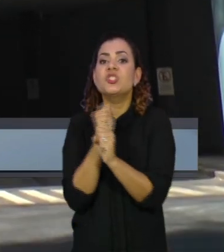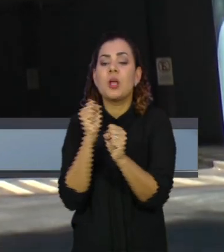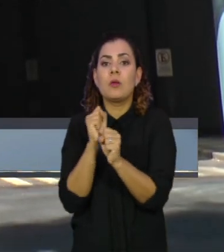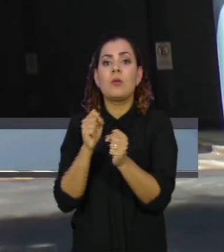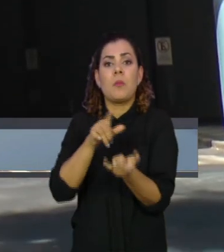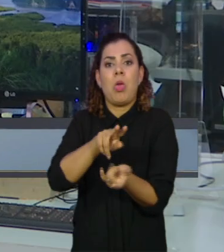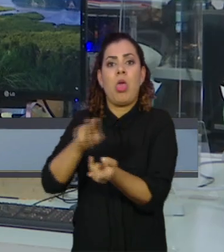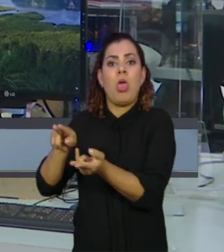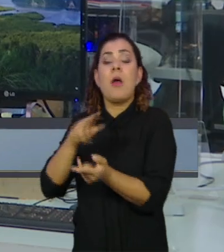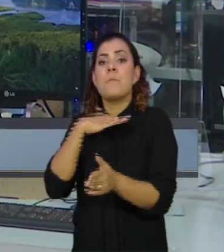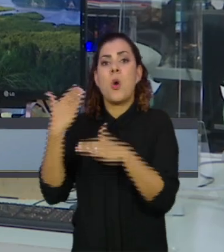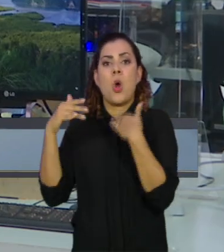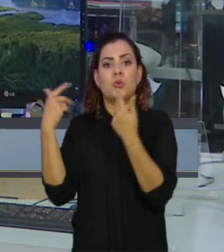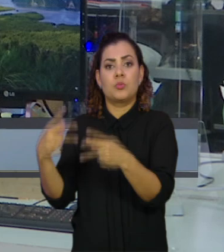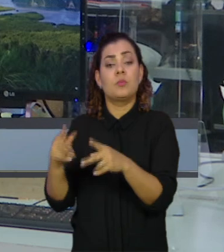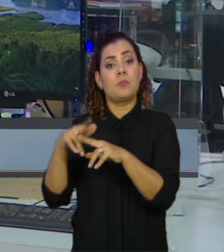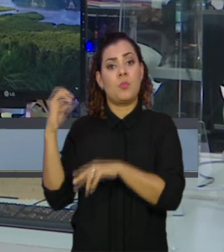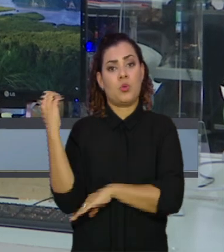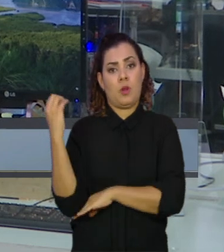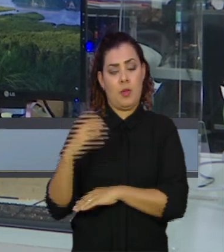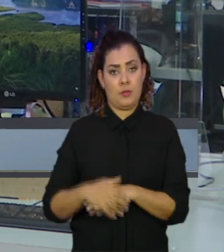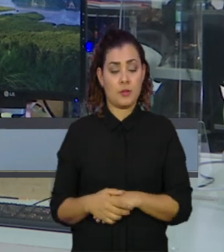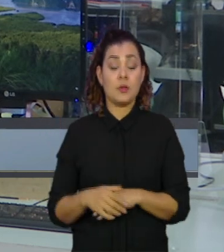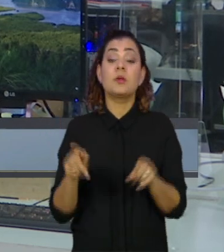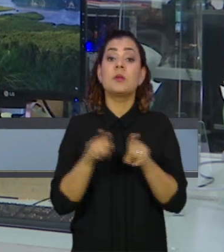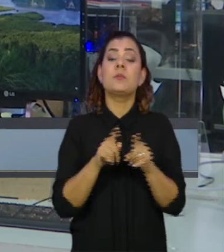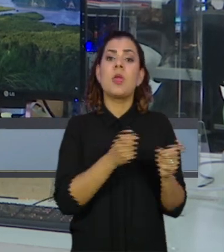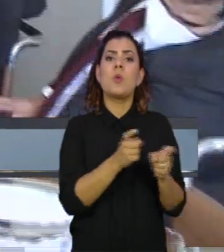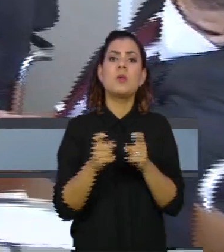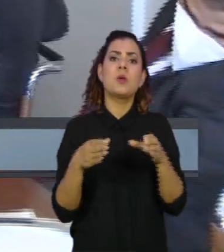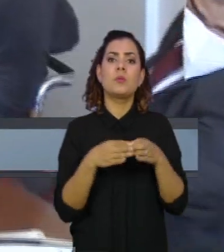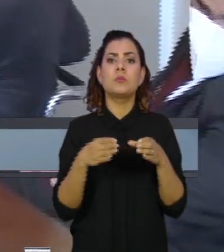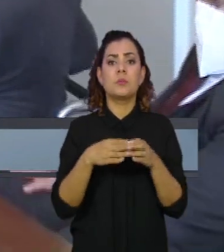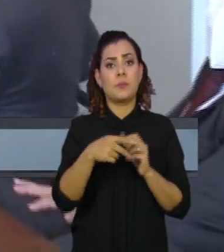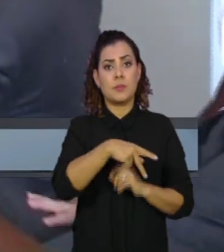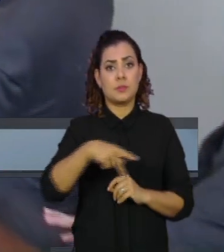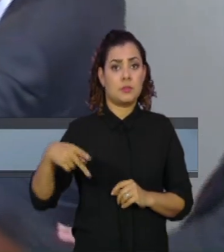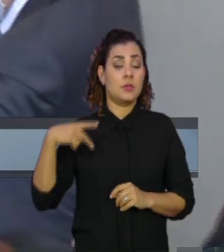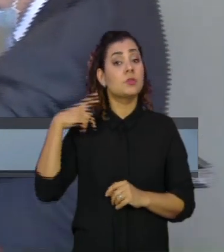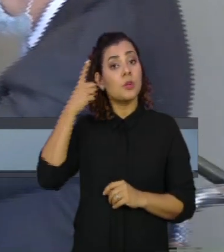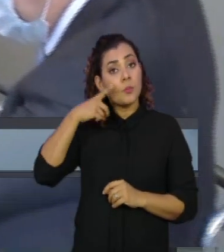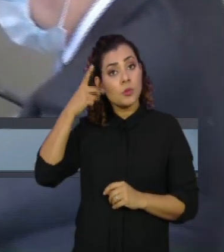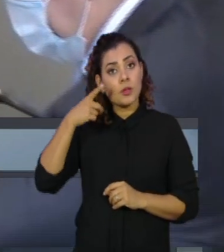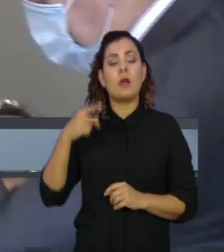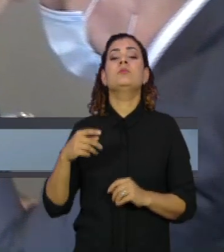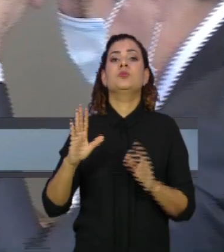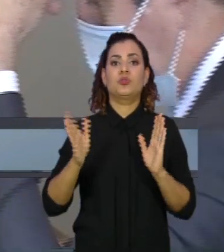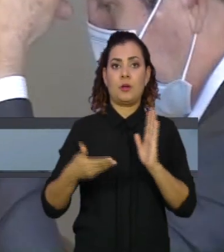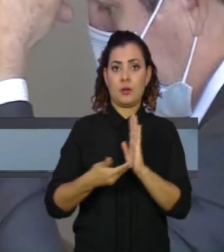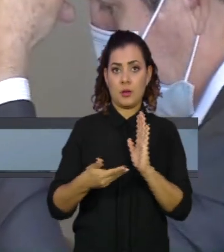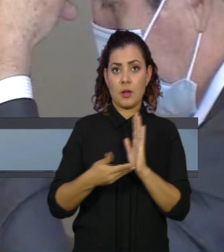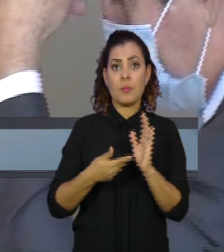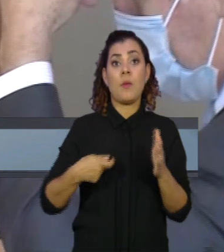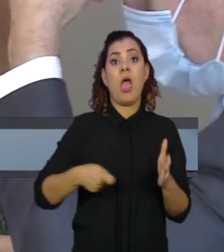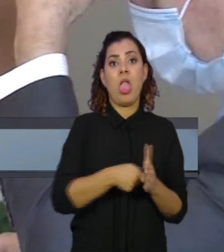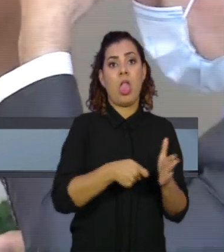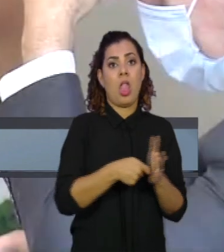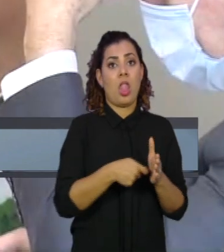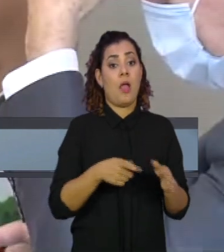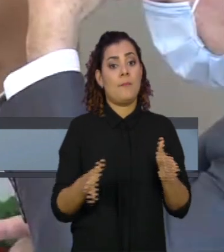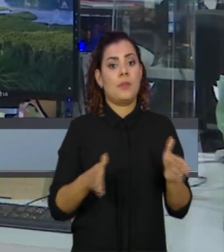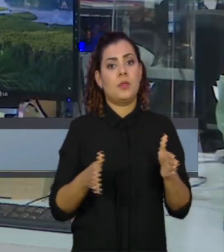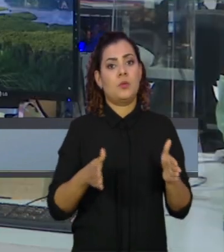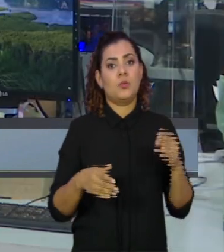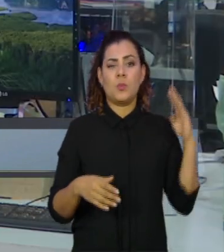Porto Alegre. E em Brasília, governadores reúnem com o presidente da Câmara dos Deputados para pressionar o presidente Bolsonaro no pior momento da